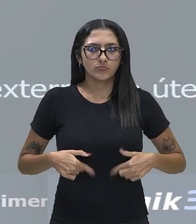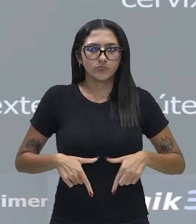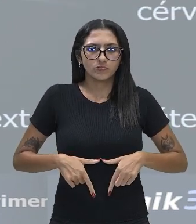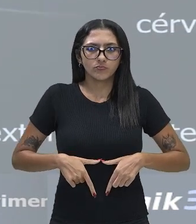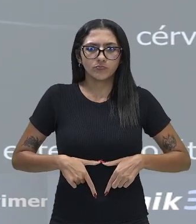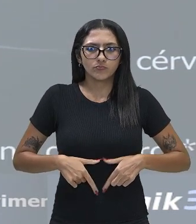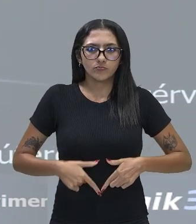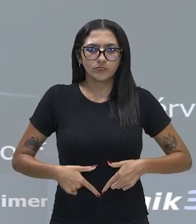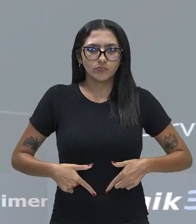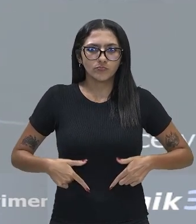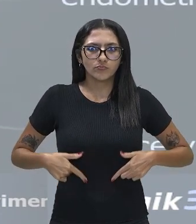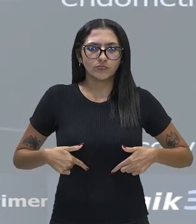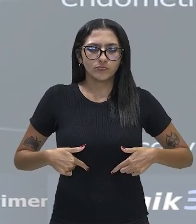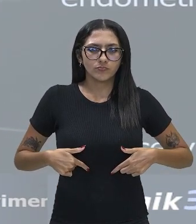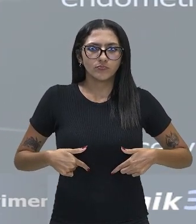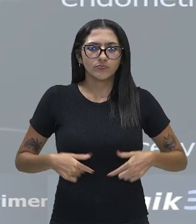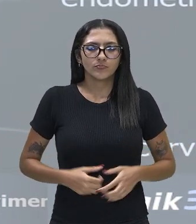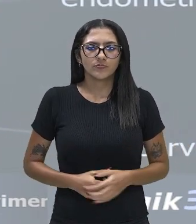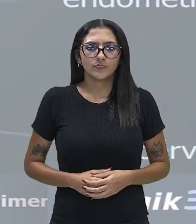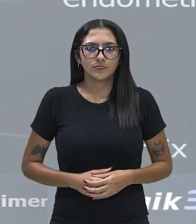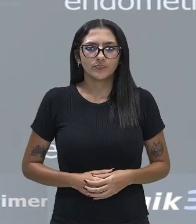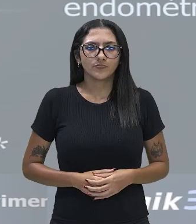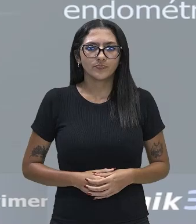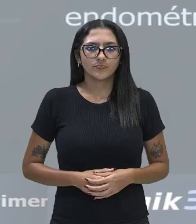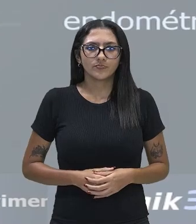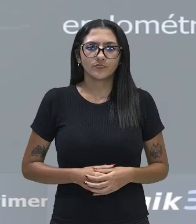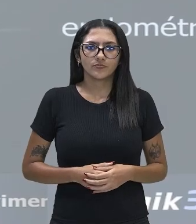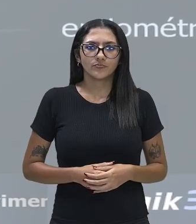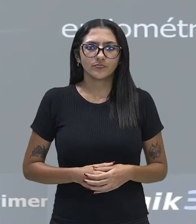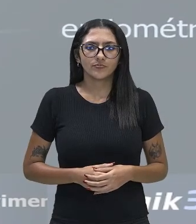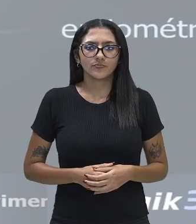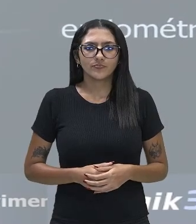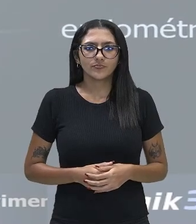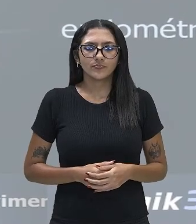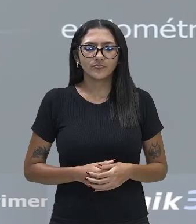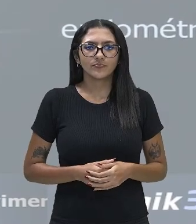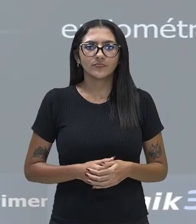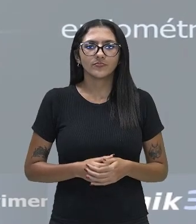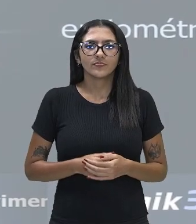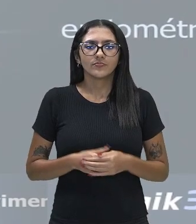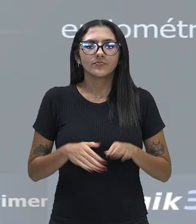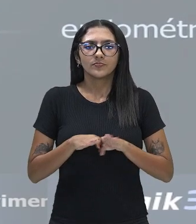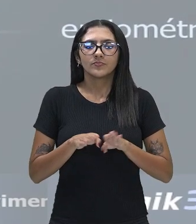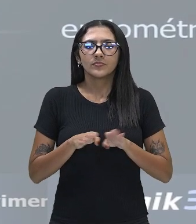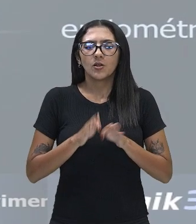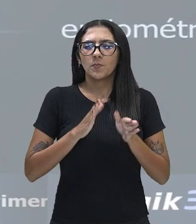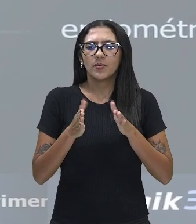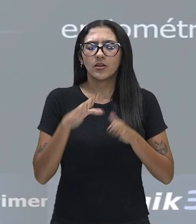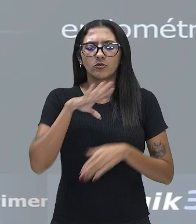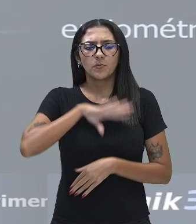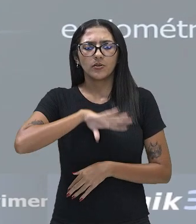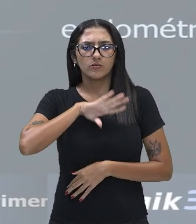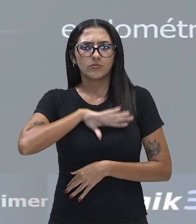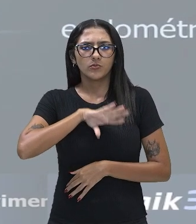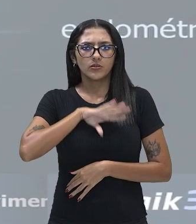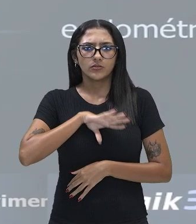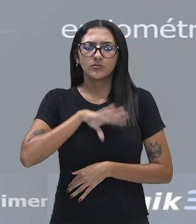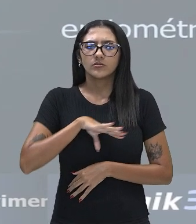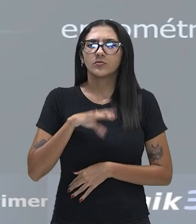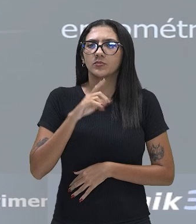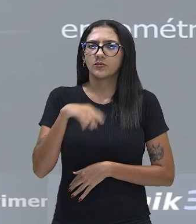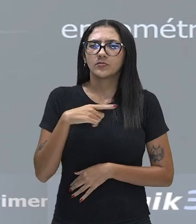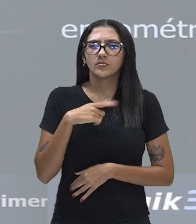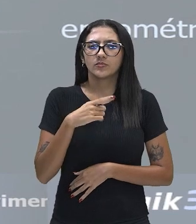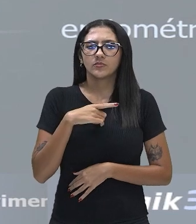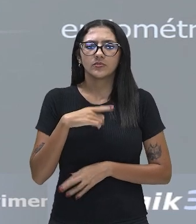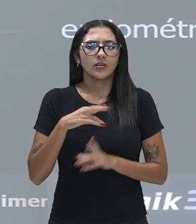o útero, certo? E a nossa menstruação, ela está